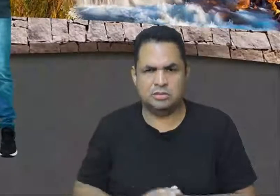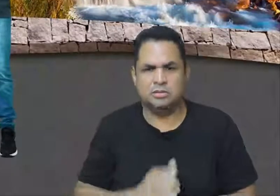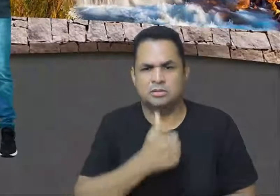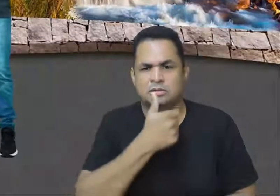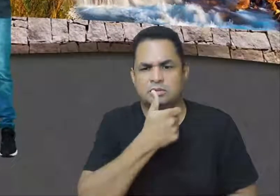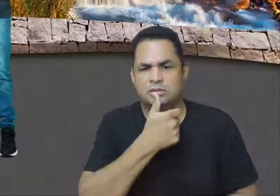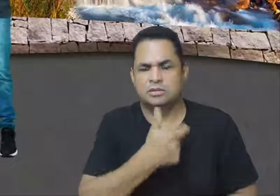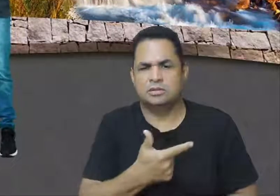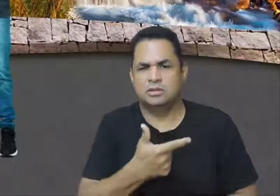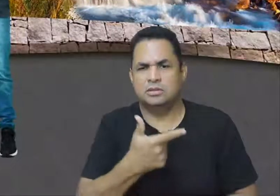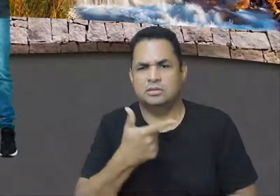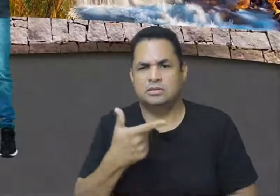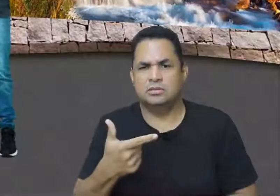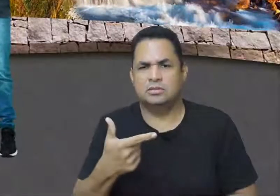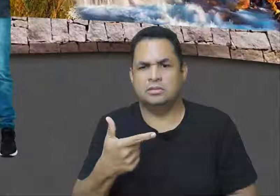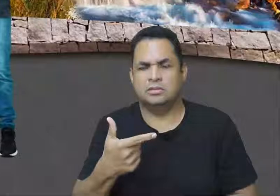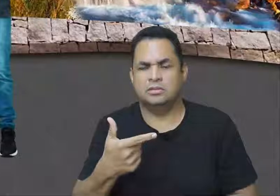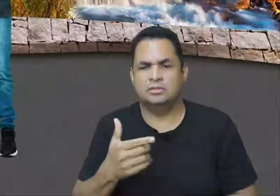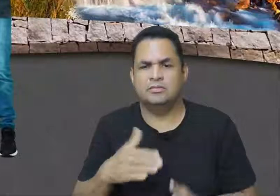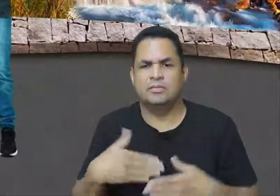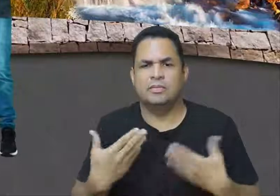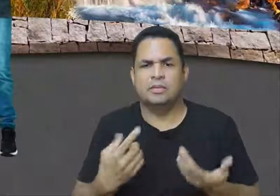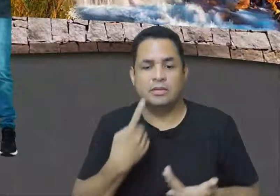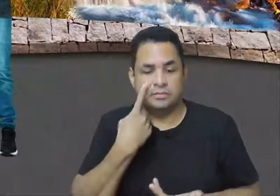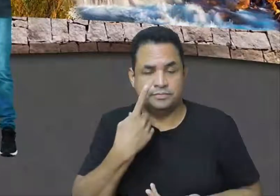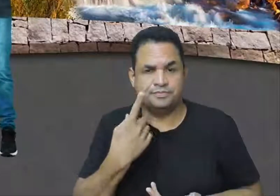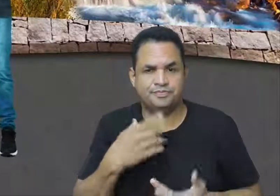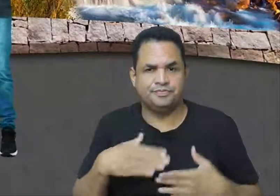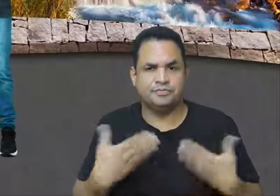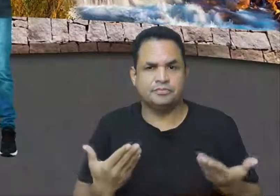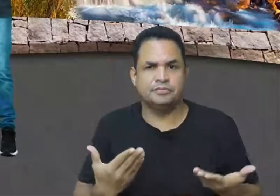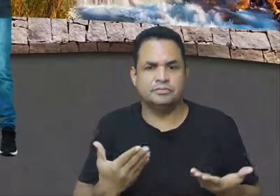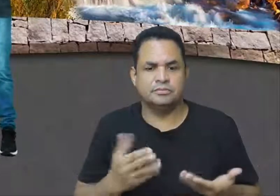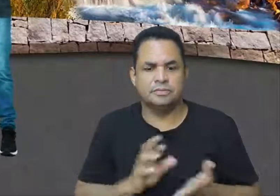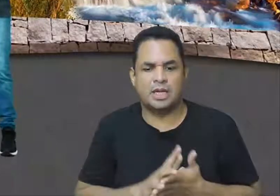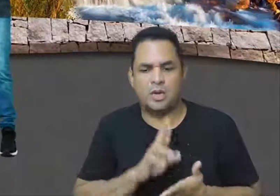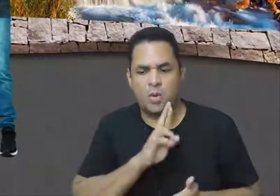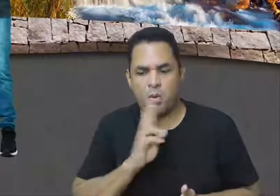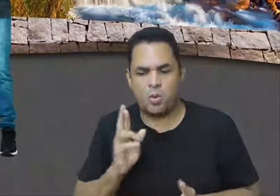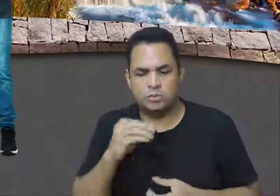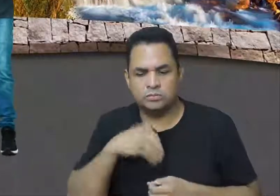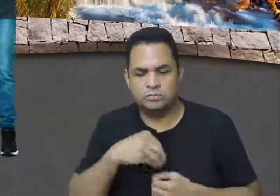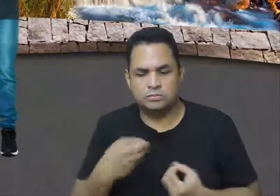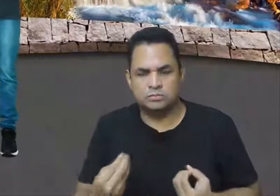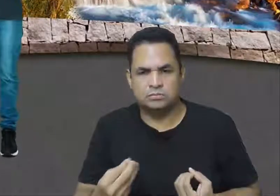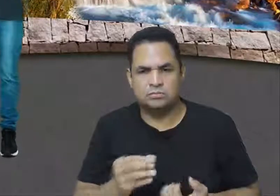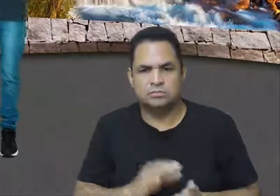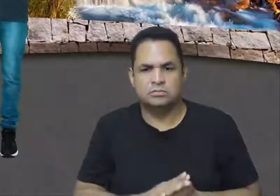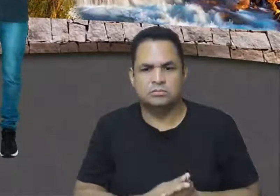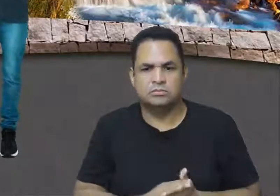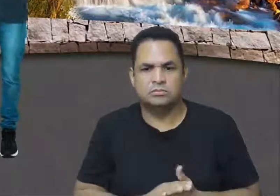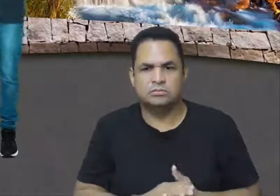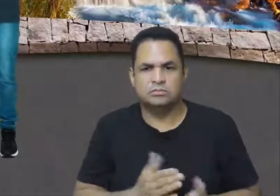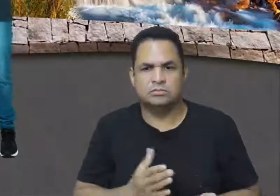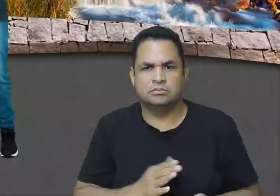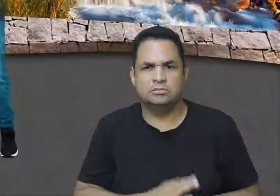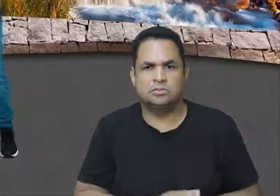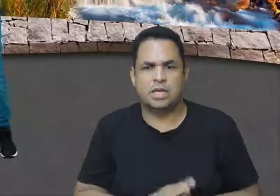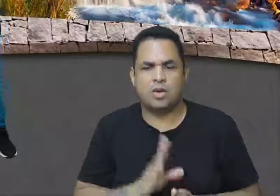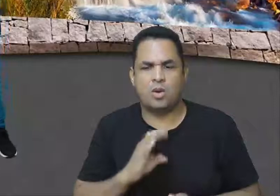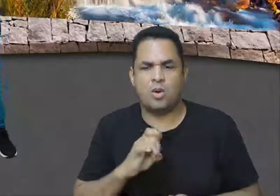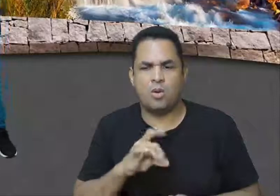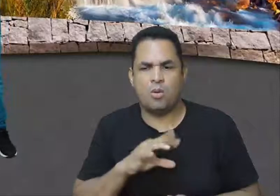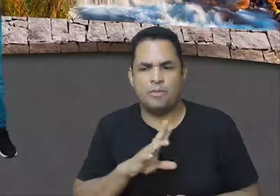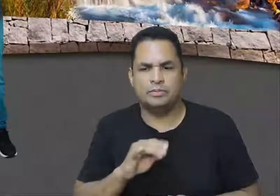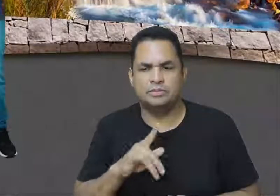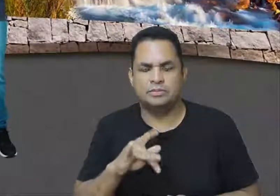122. Portanto, como você pode observar, com exceção da Rússia, que também é um país que tem uma corrupção muito grande,